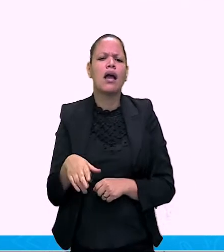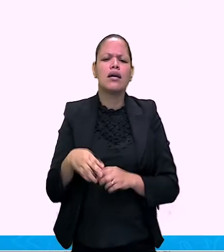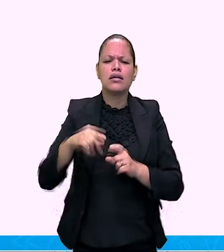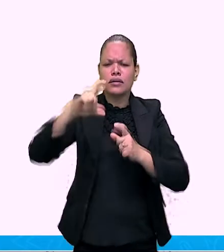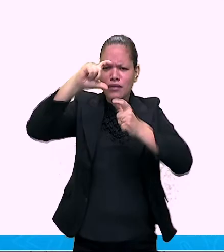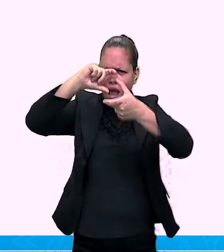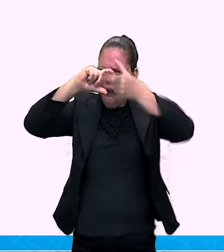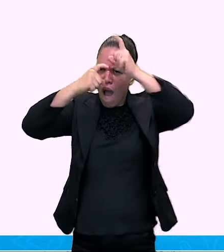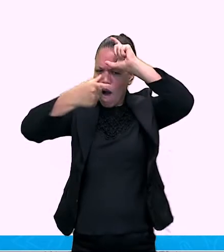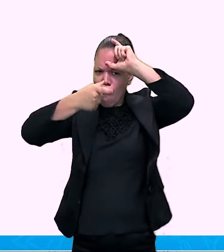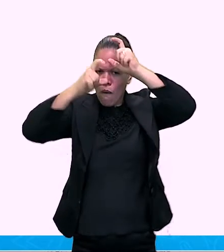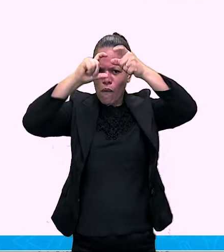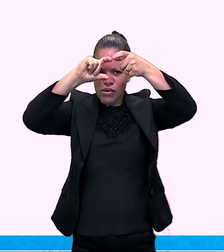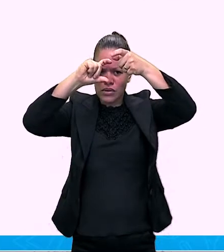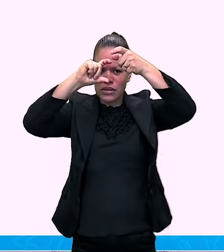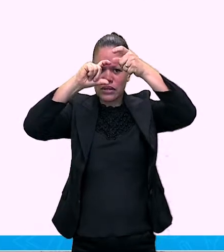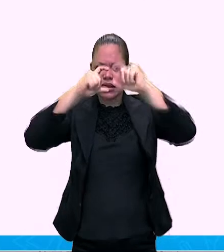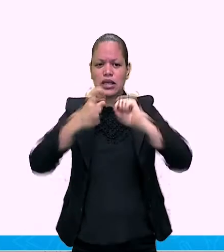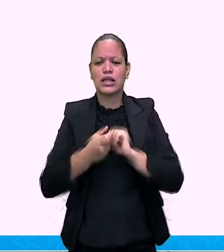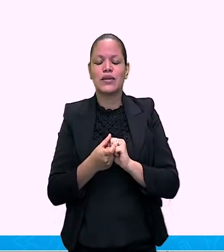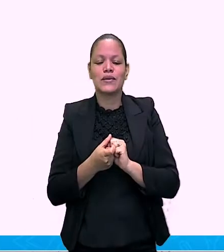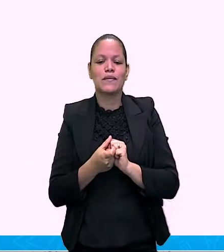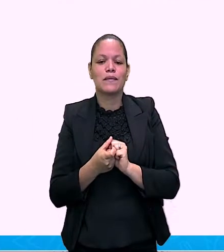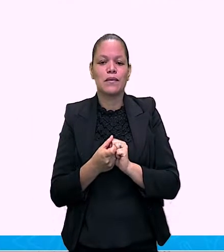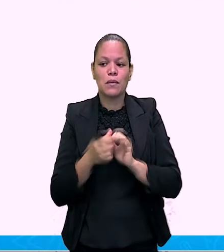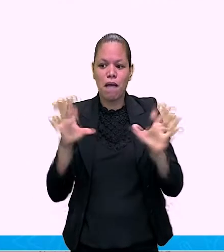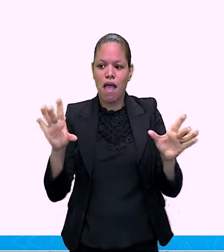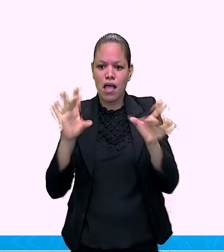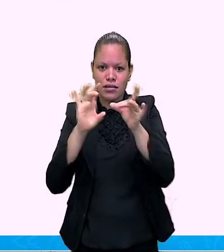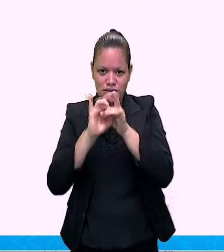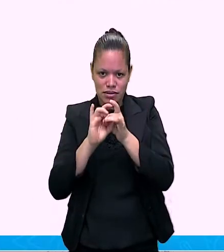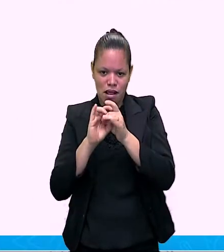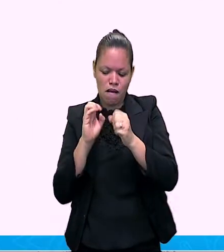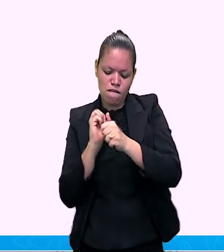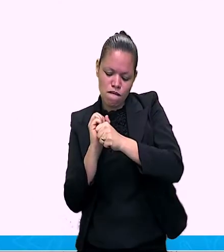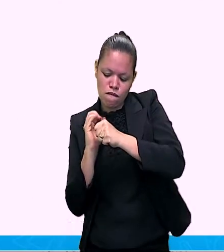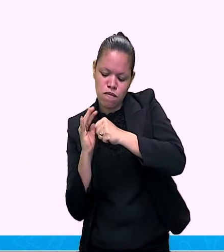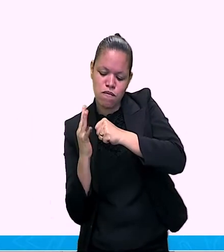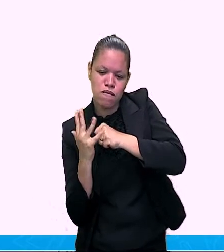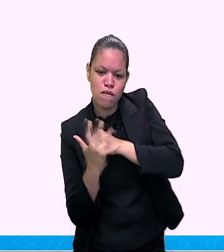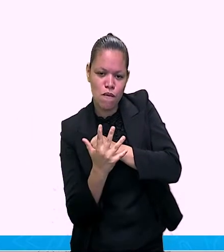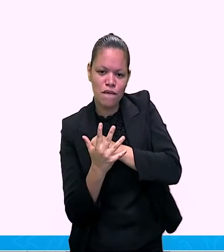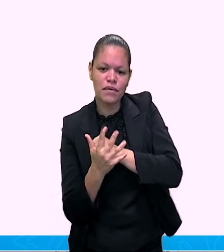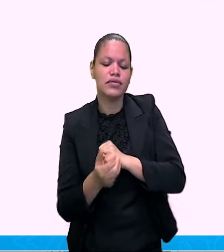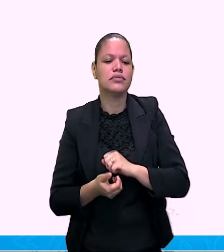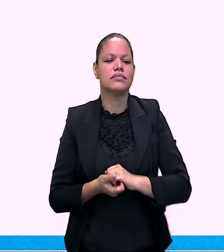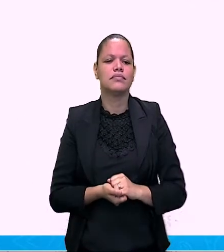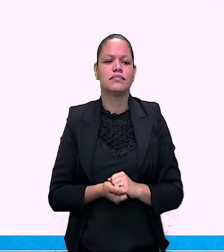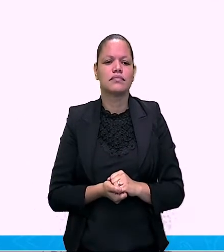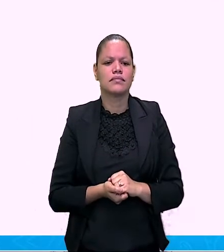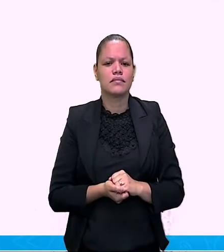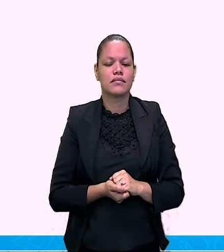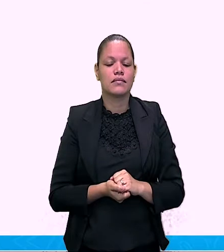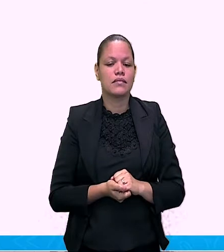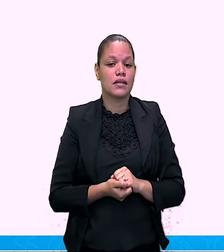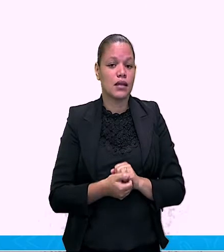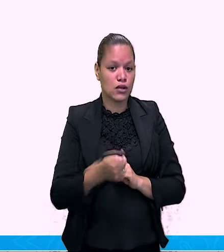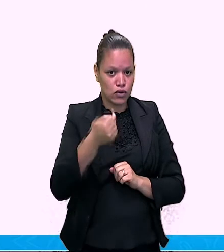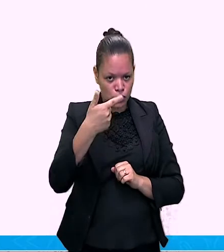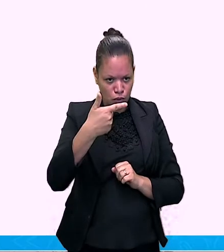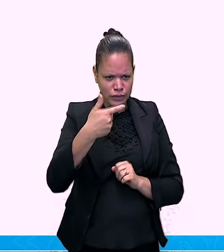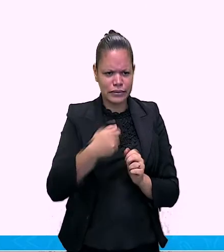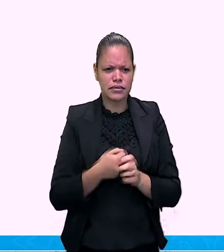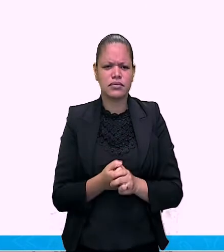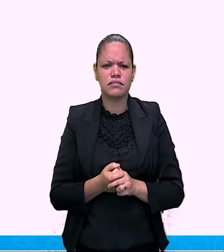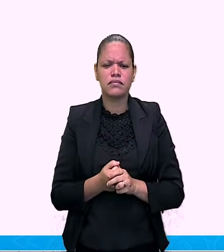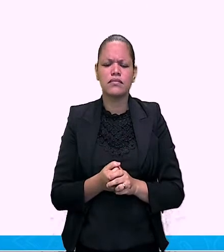título principal da reportagem. Onde e quando foi publicada? No jornal